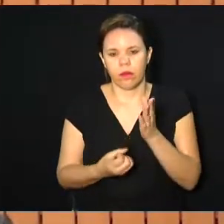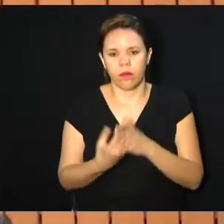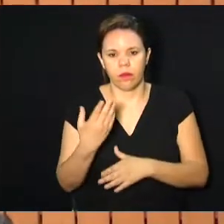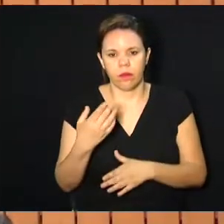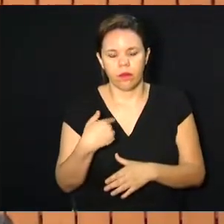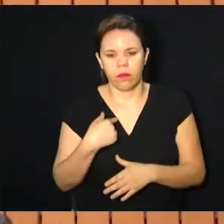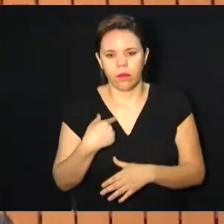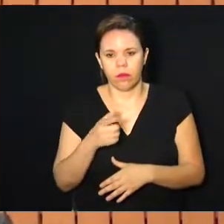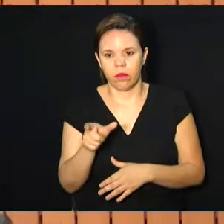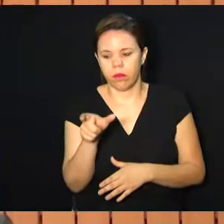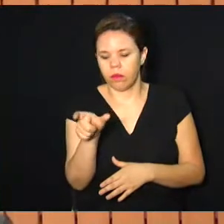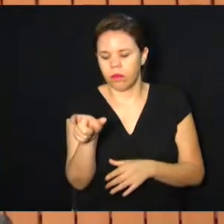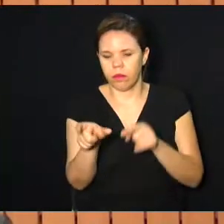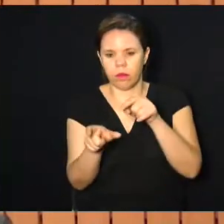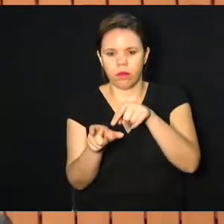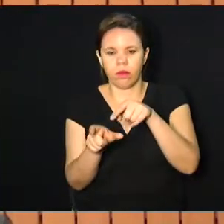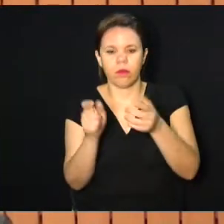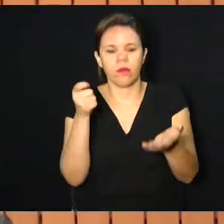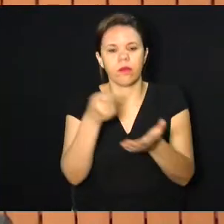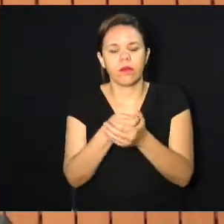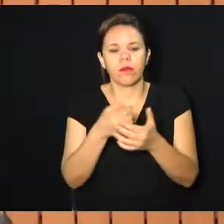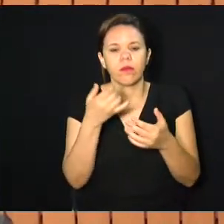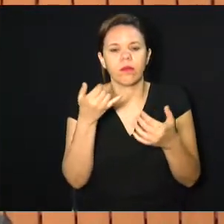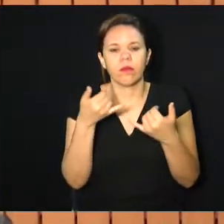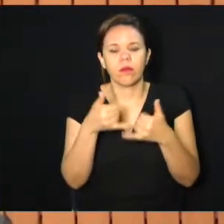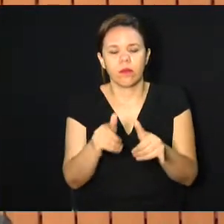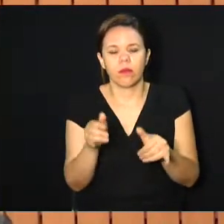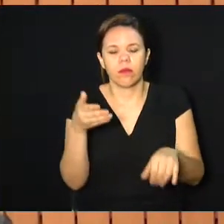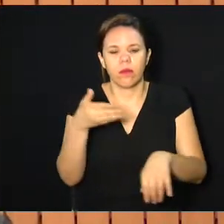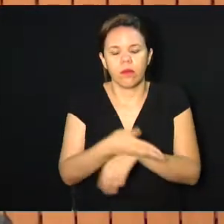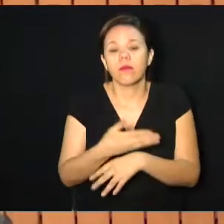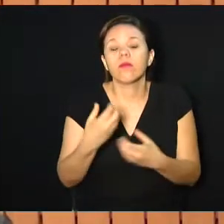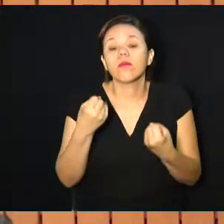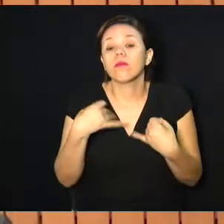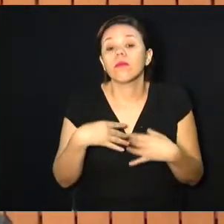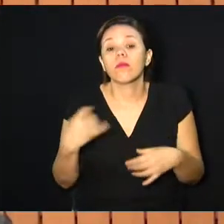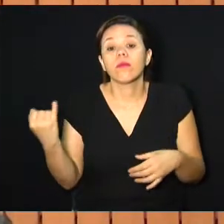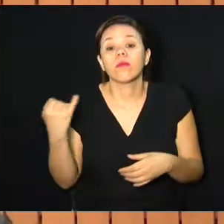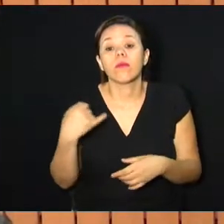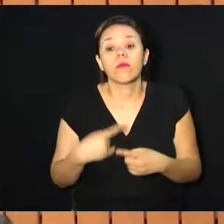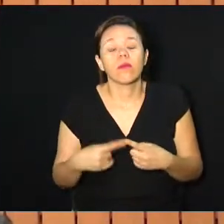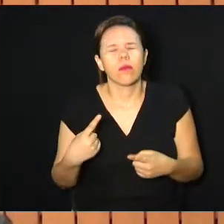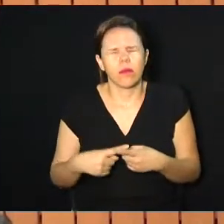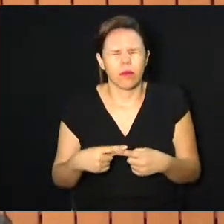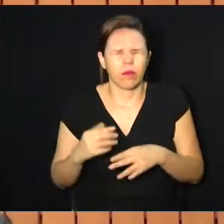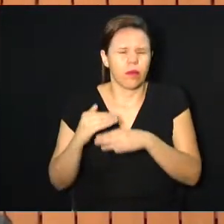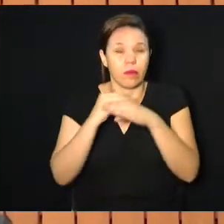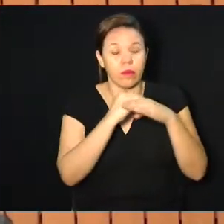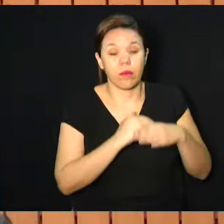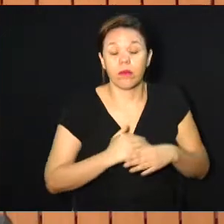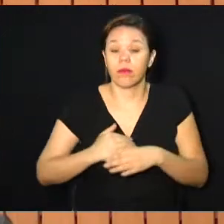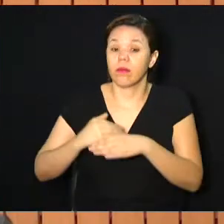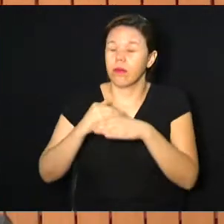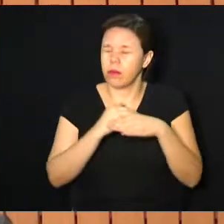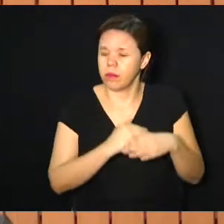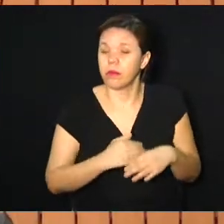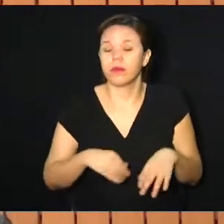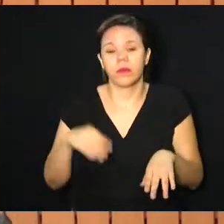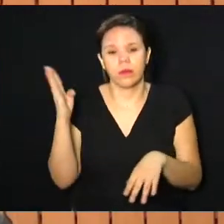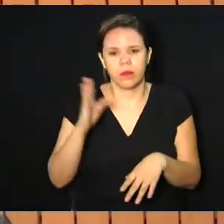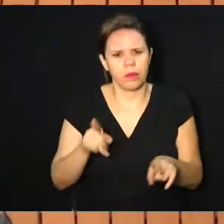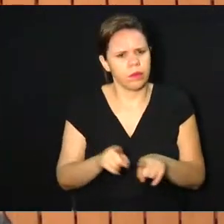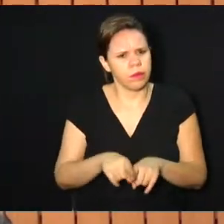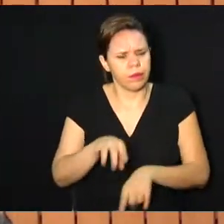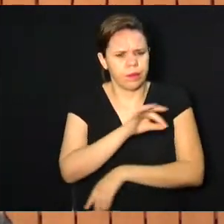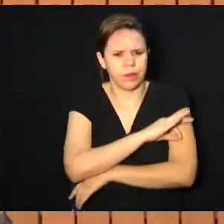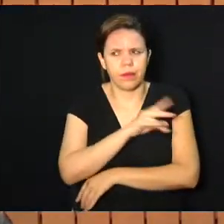a bilhetagem. E aí é importante explicar por quê, porque também é uma coisa que é meio padrão no Brasil. Fora São Paulo, que a prefeitura